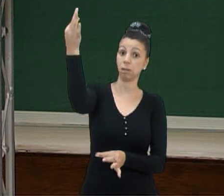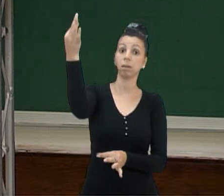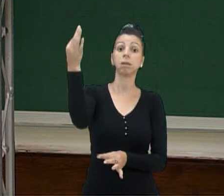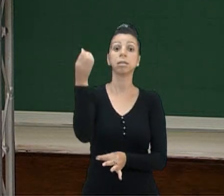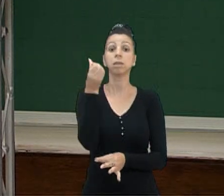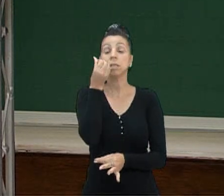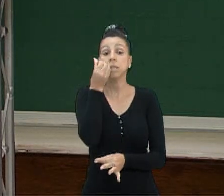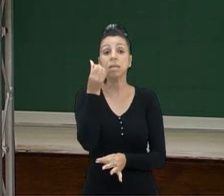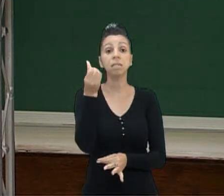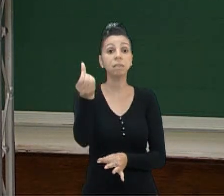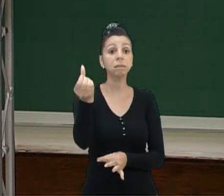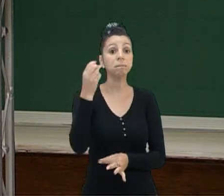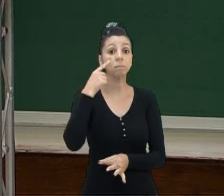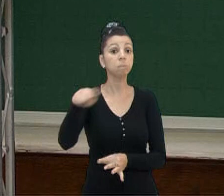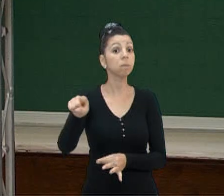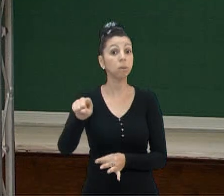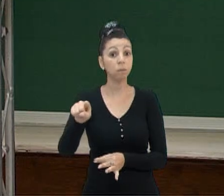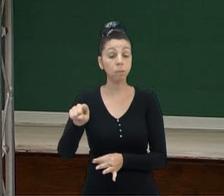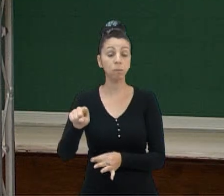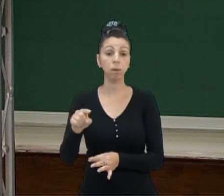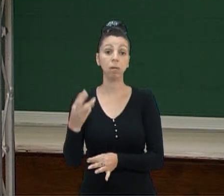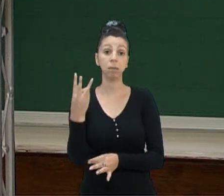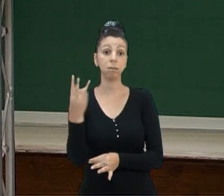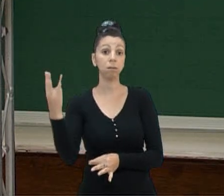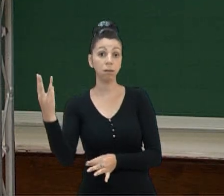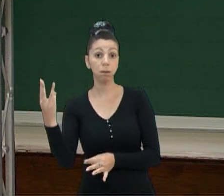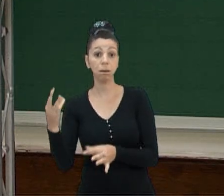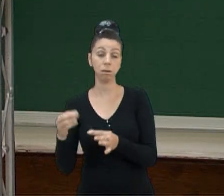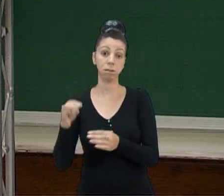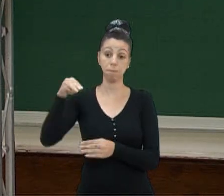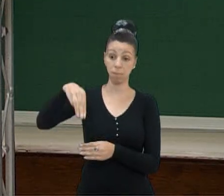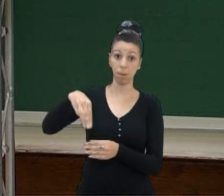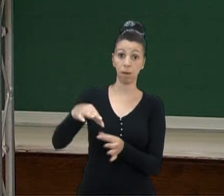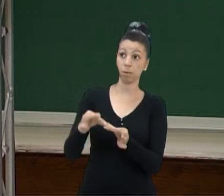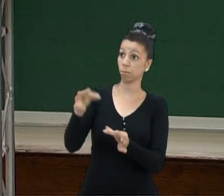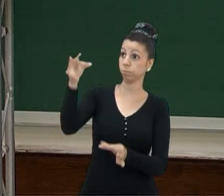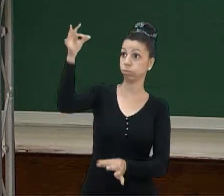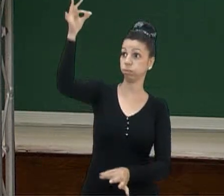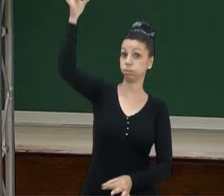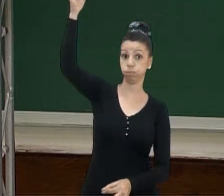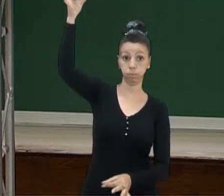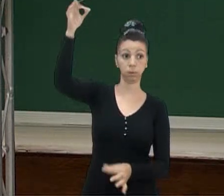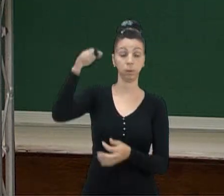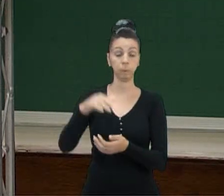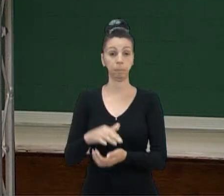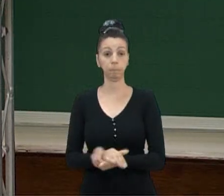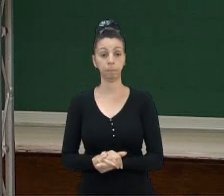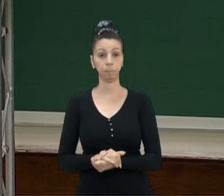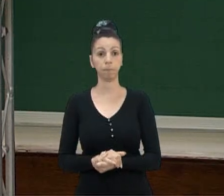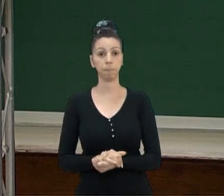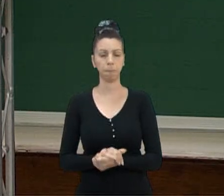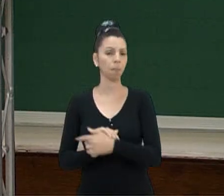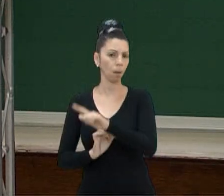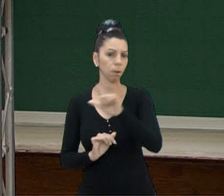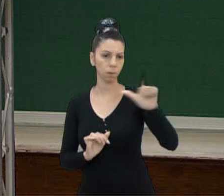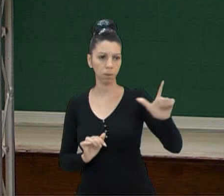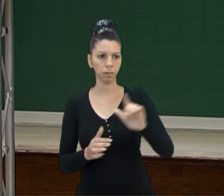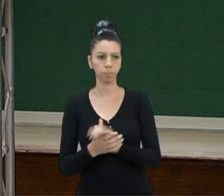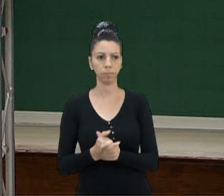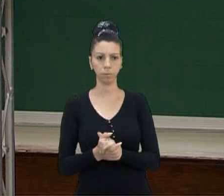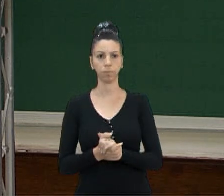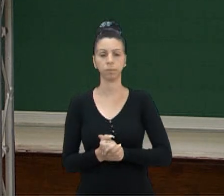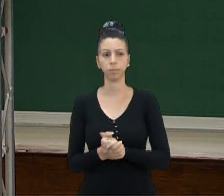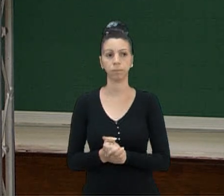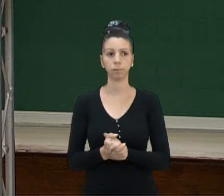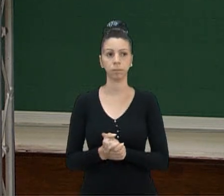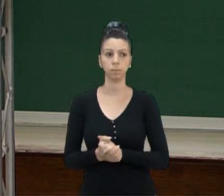6.633 metros de altitude, que é o ponto mais elevado do continente, certo? Fica bem a leste. Nós vamos ter as regiões